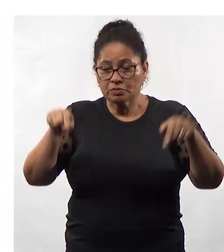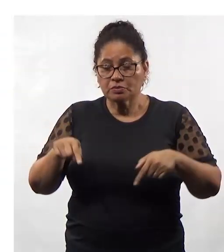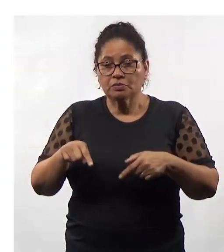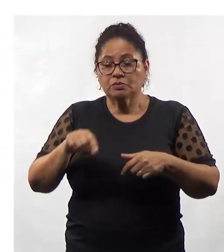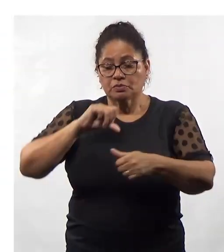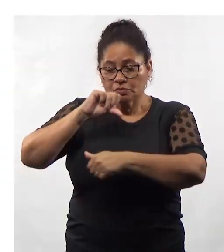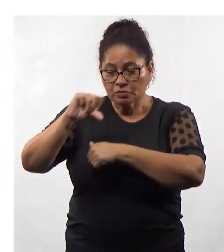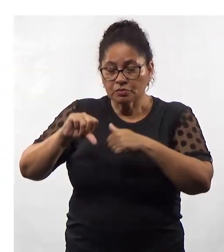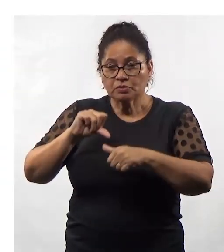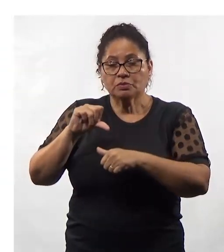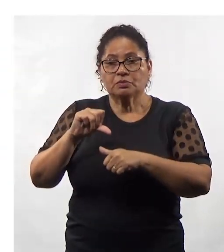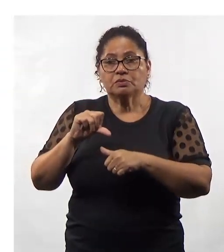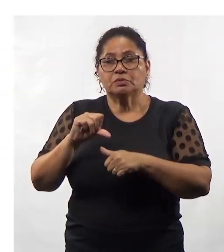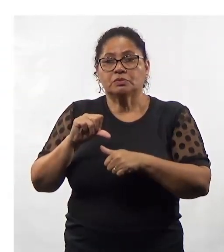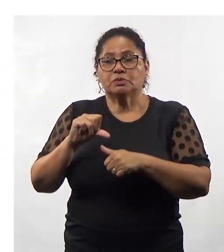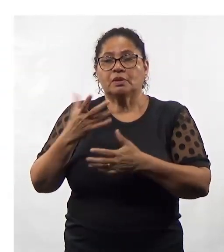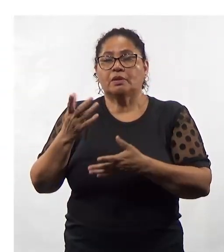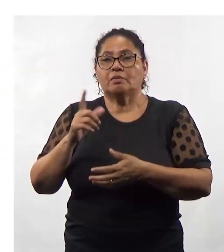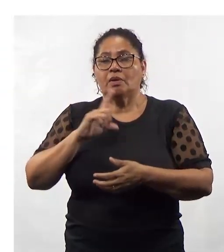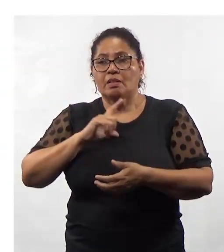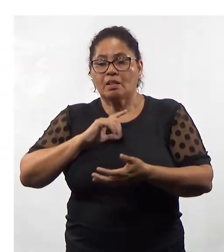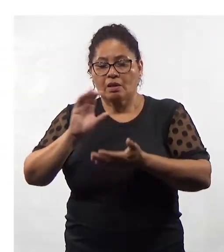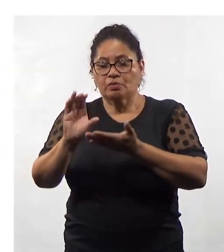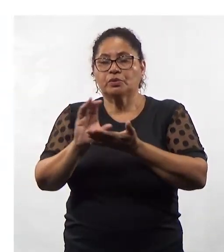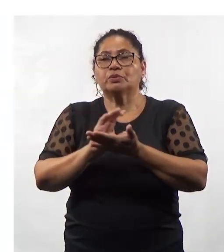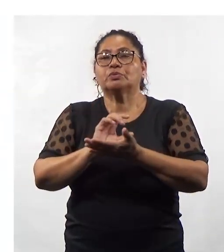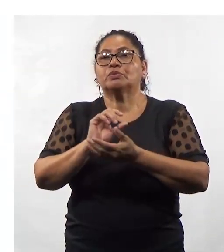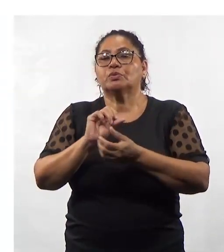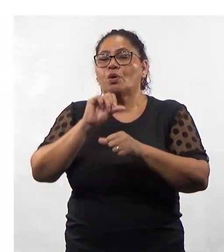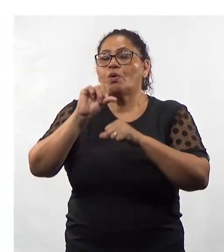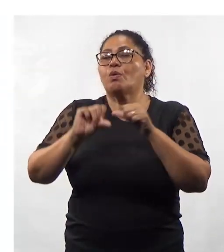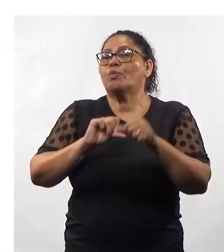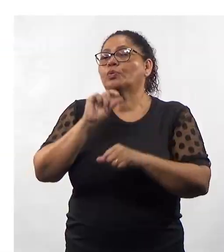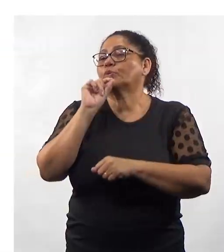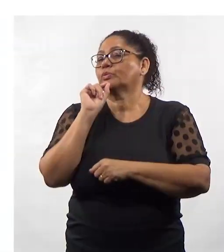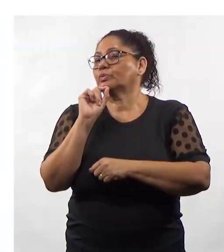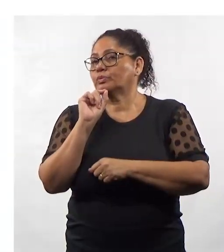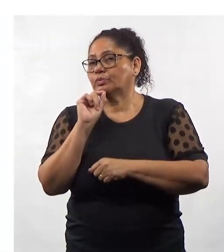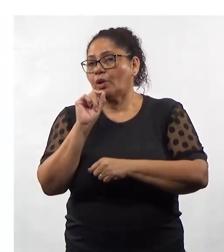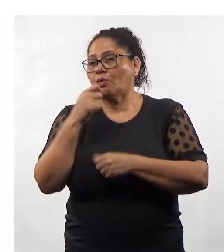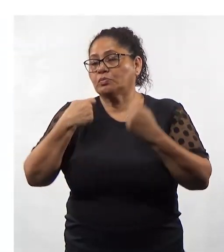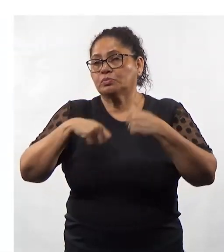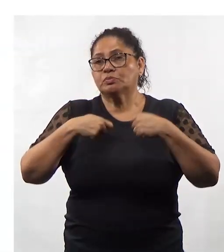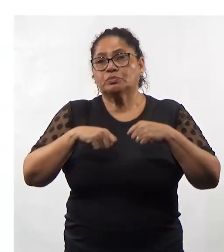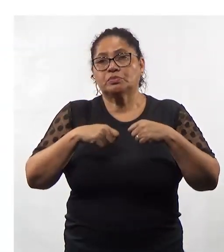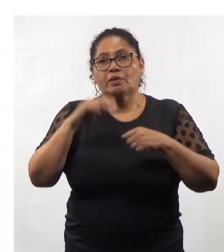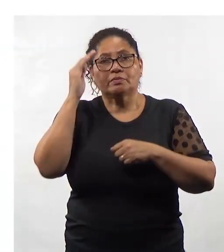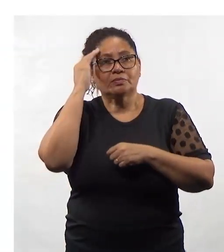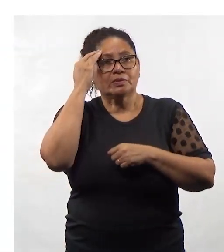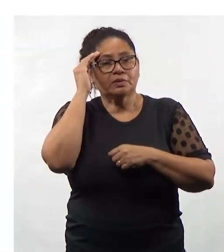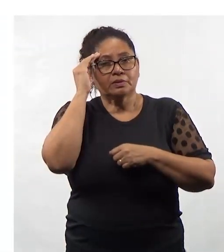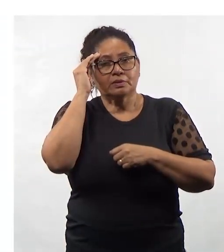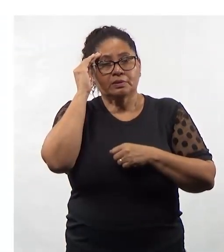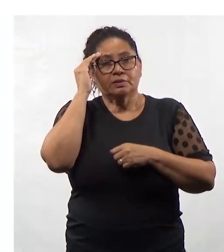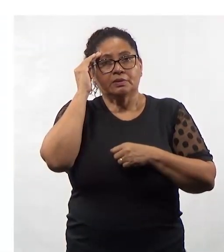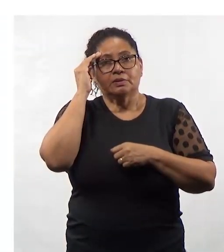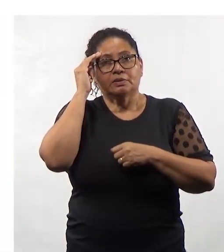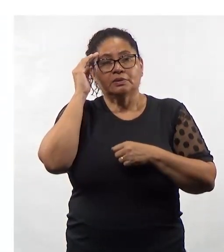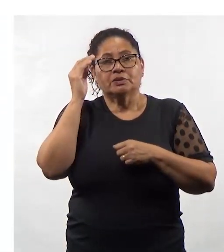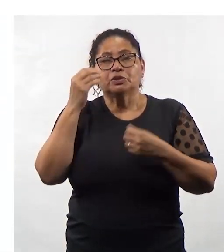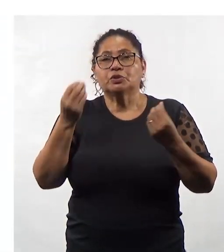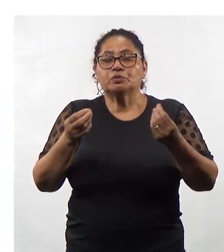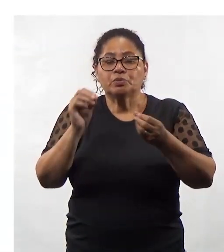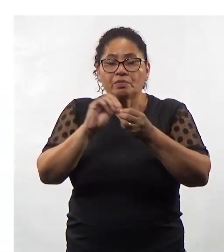quadro, né, de avaliação. Tá? Então, para recursos, o que muda? Né? Precisamos entender o item,